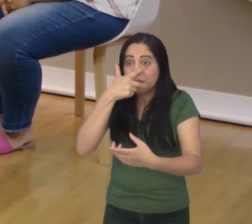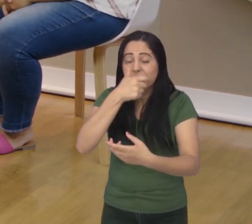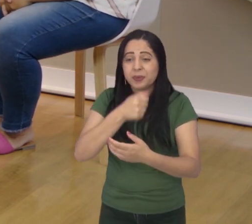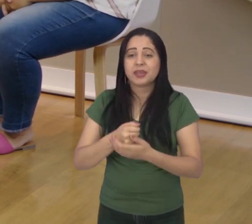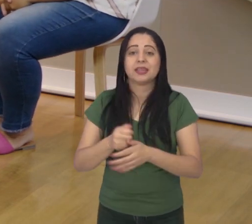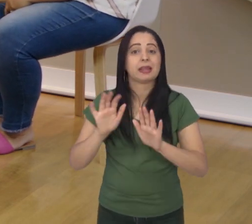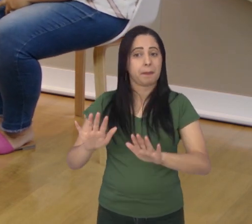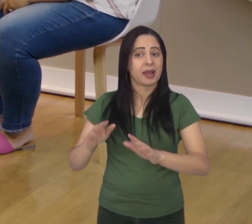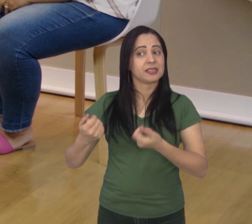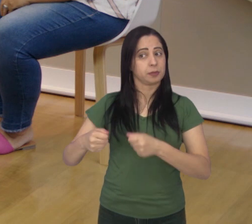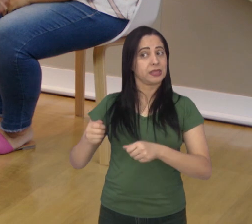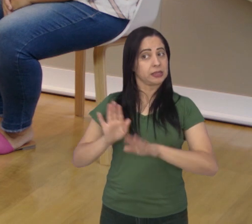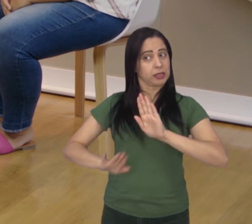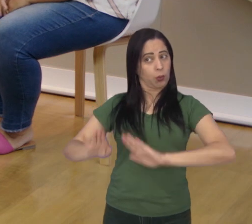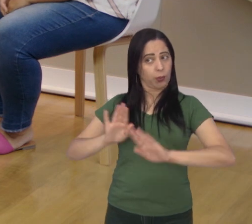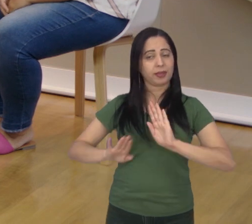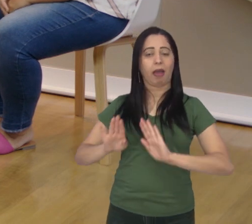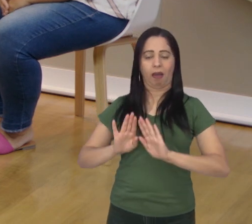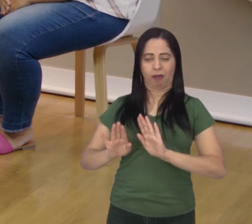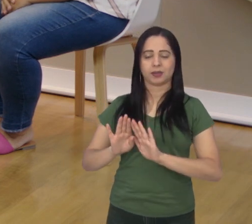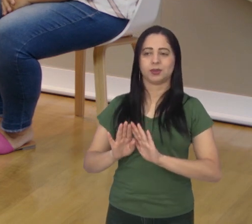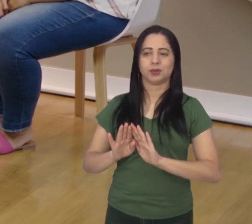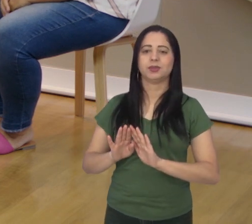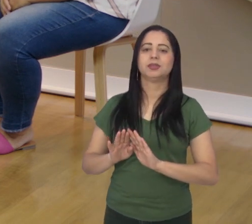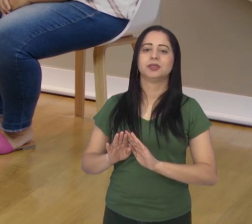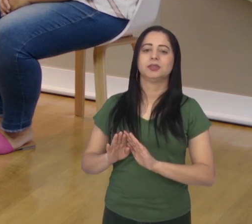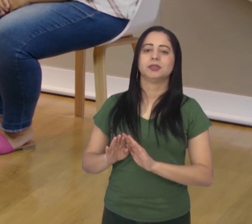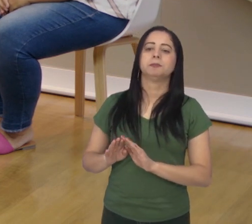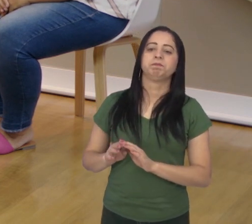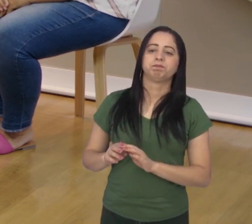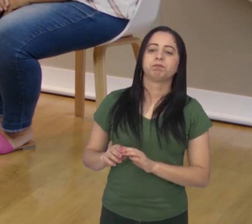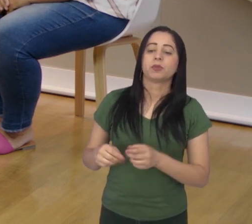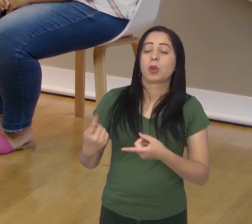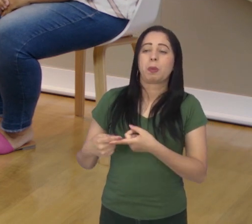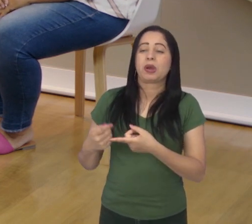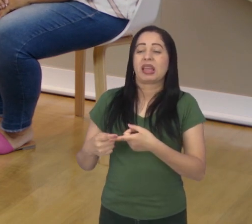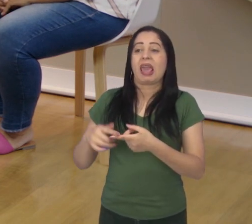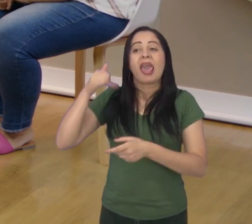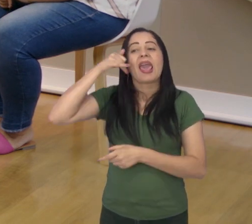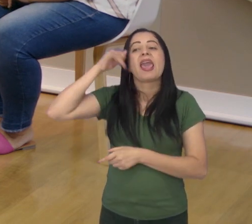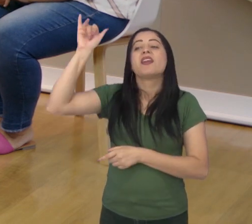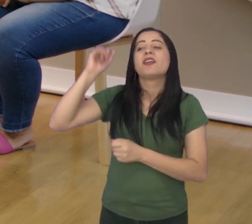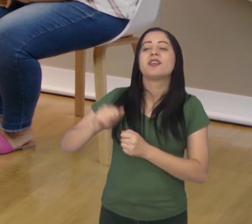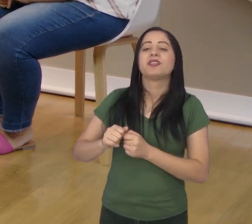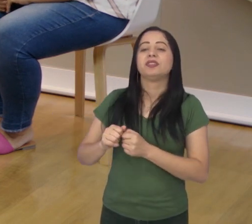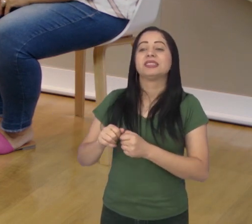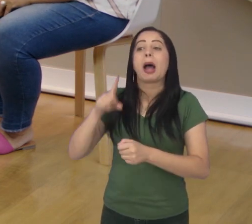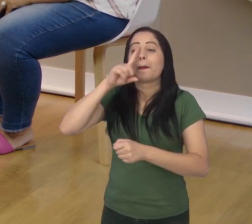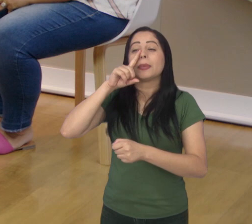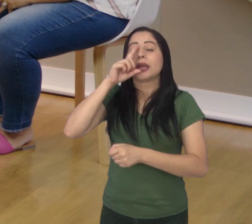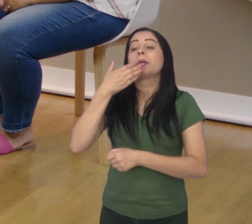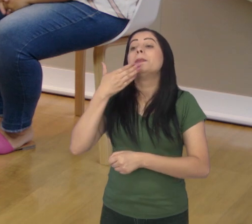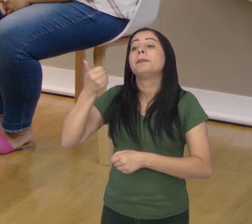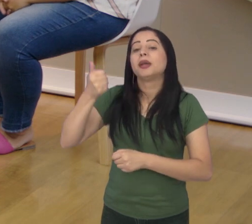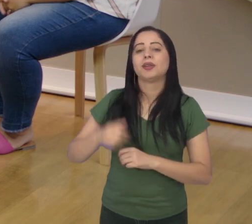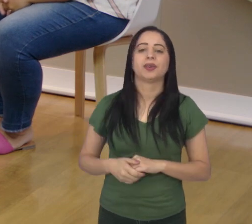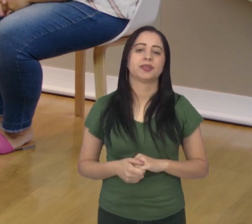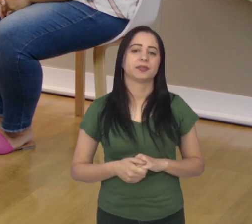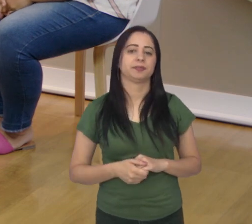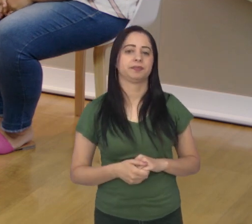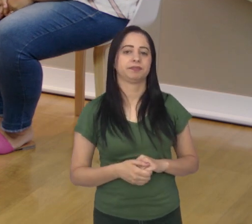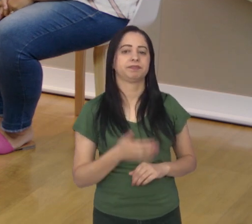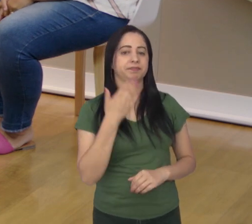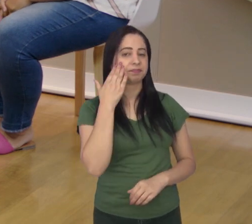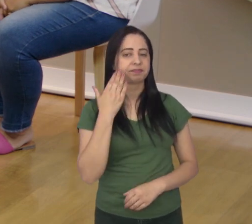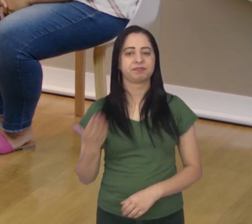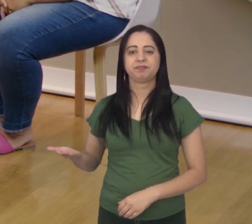recomendação é que a gente use mais dentro das casas, né? Para que a gente não tenha realmente problemas. E por fim...